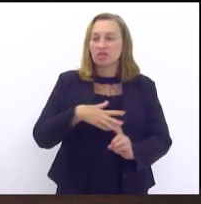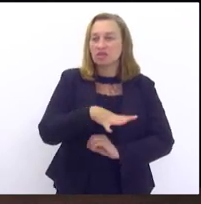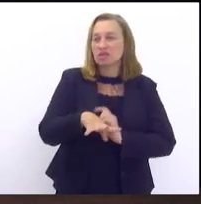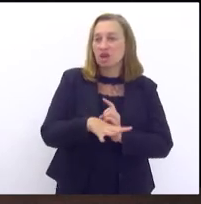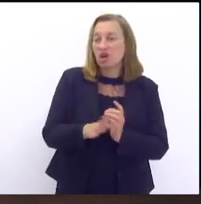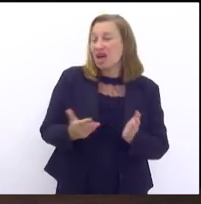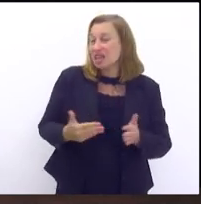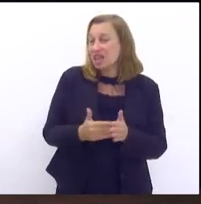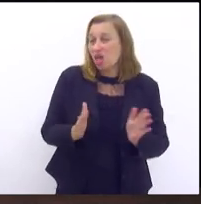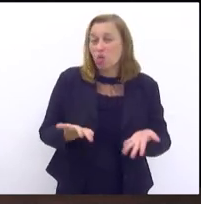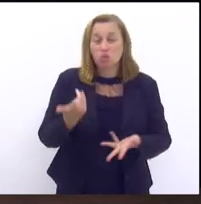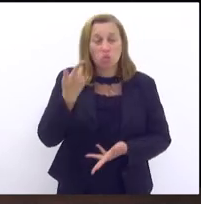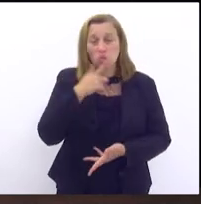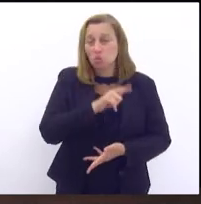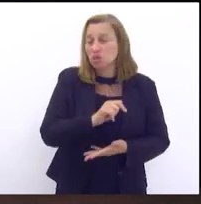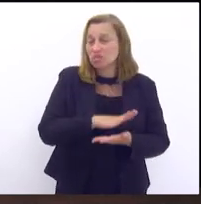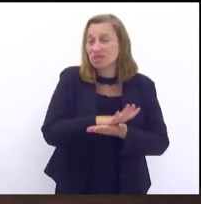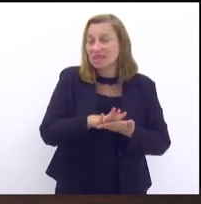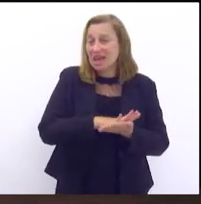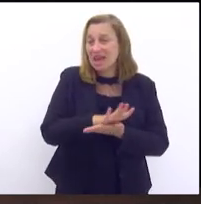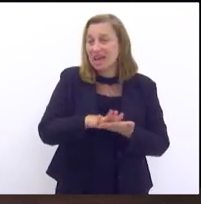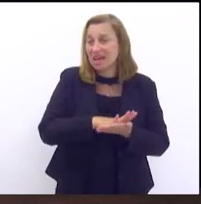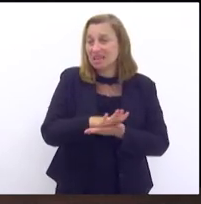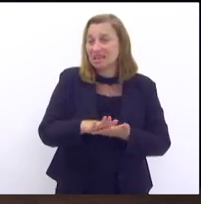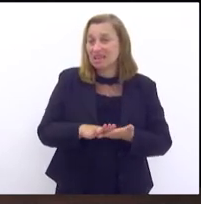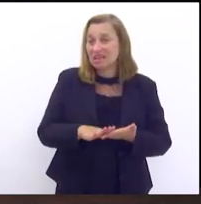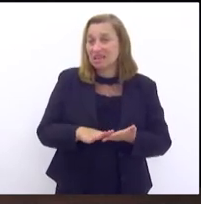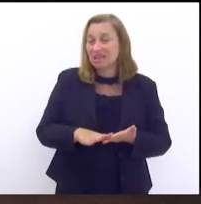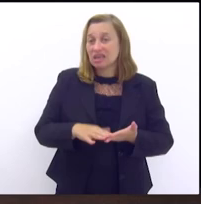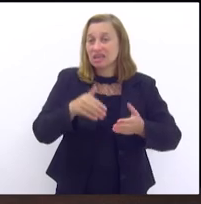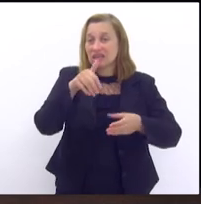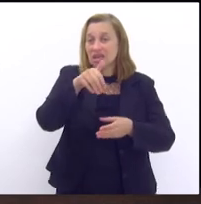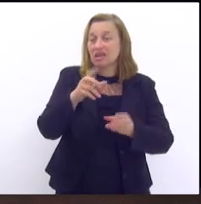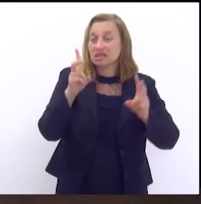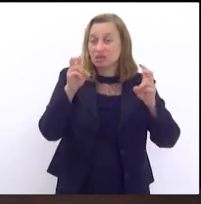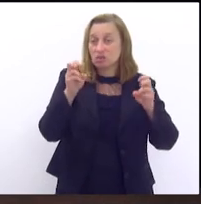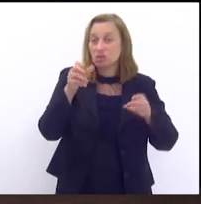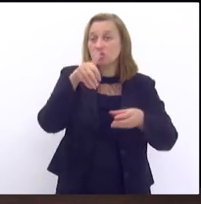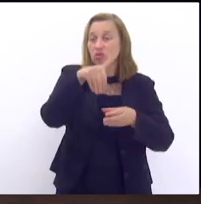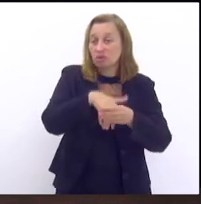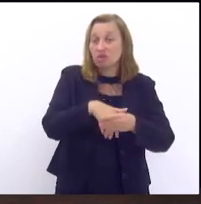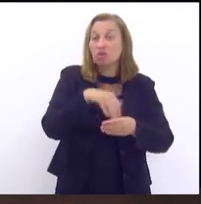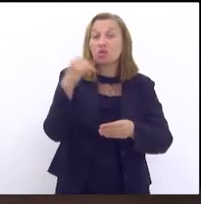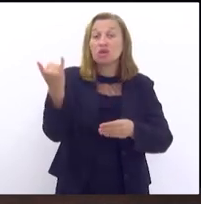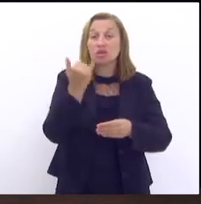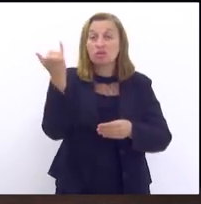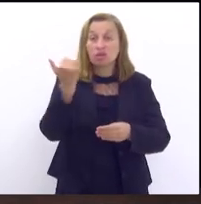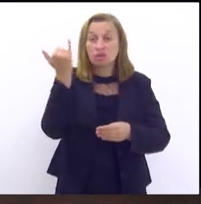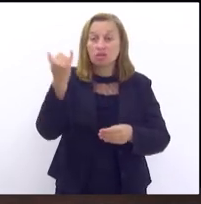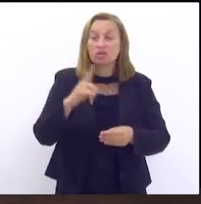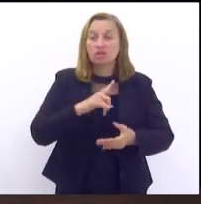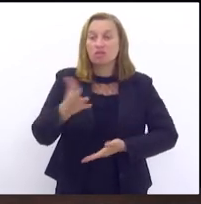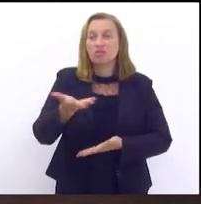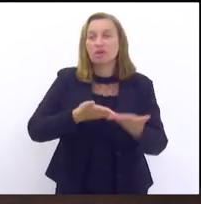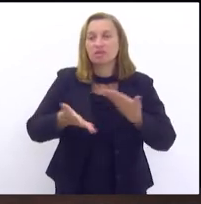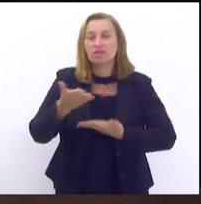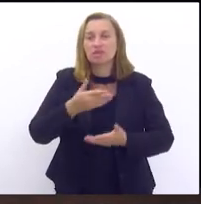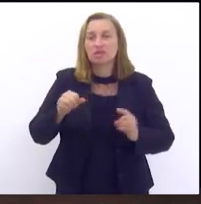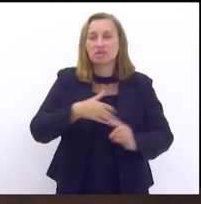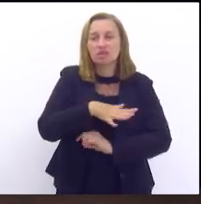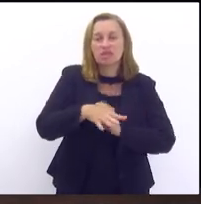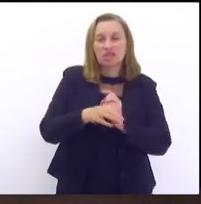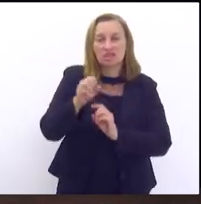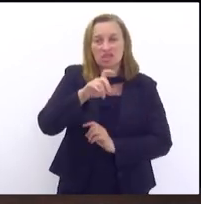até hoje nós não conseguimos colocar essa matéria para votar. Uma matéria tão importante, que teve a participação da sociedade